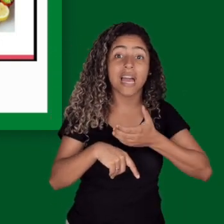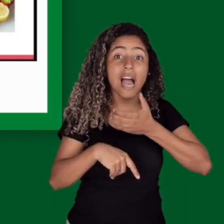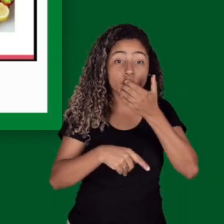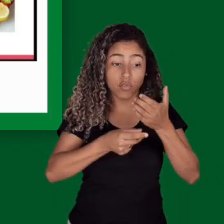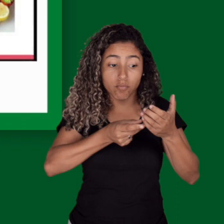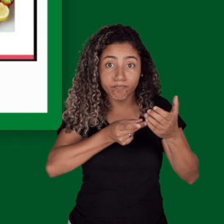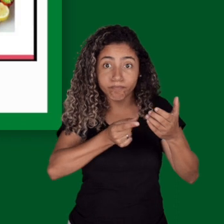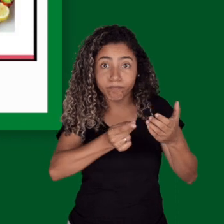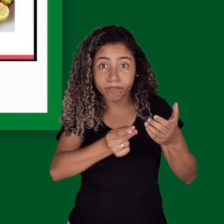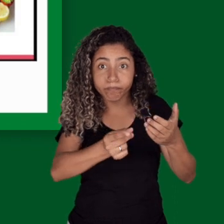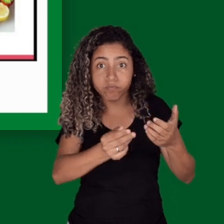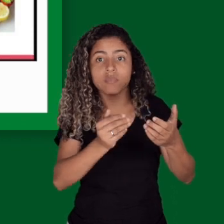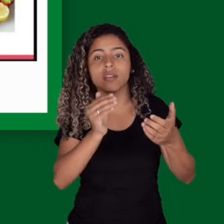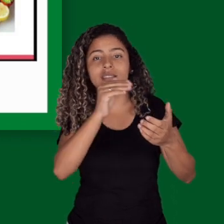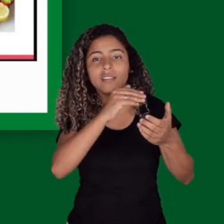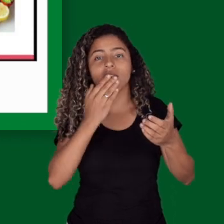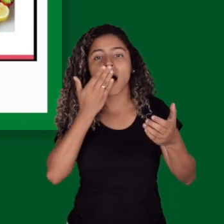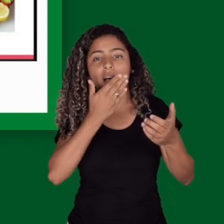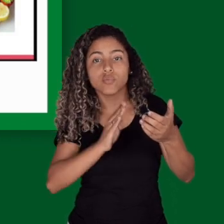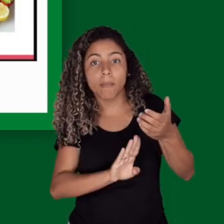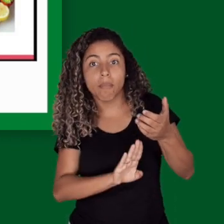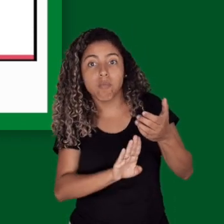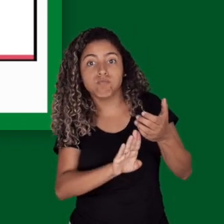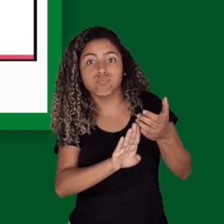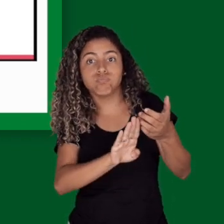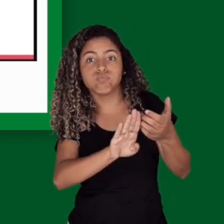livres, no alimento.